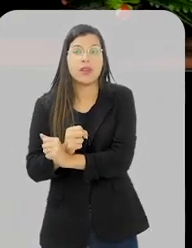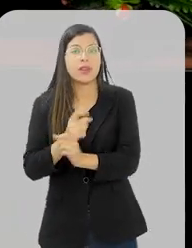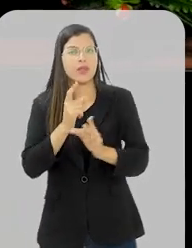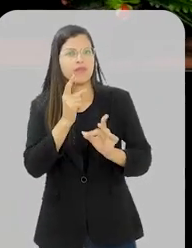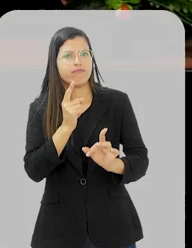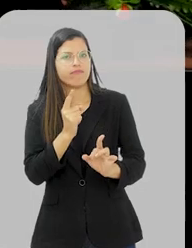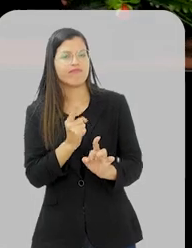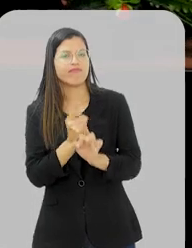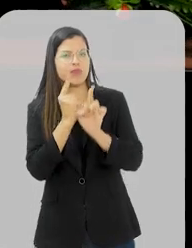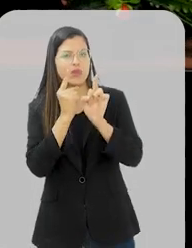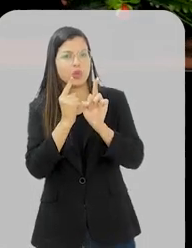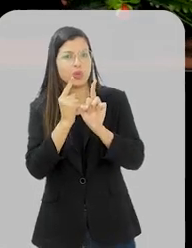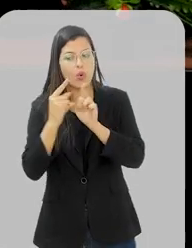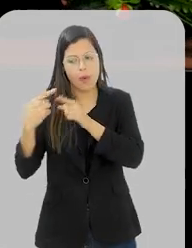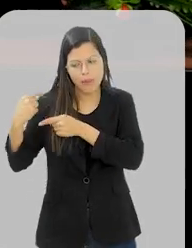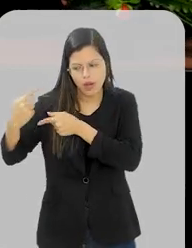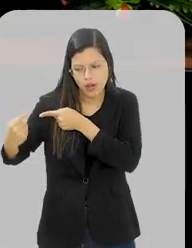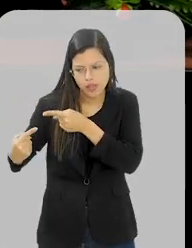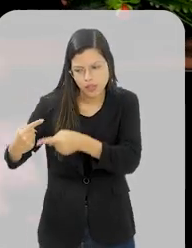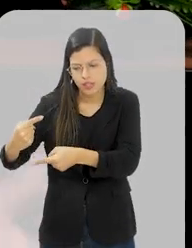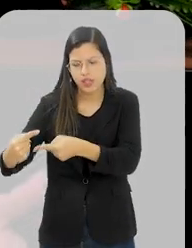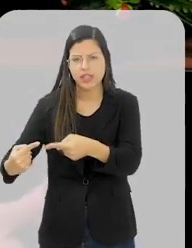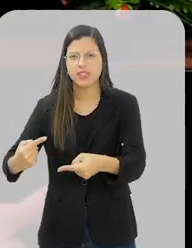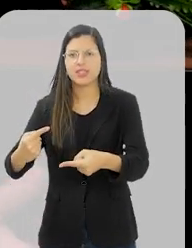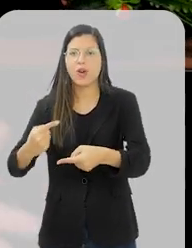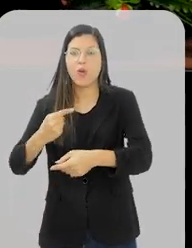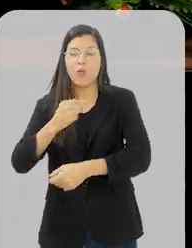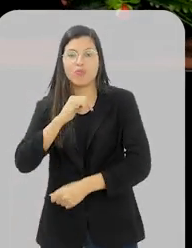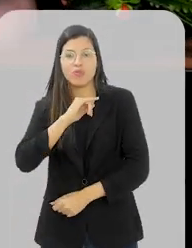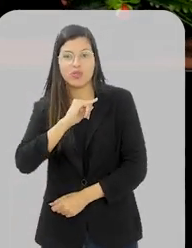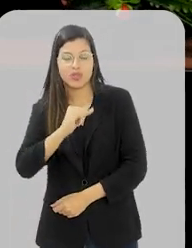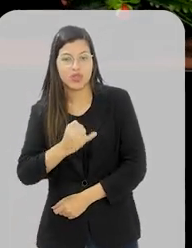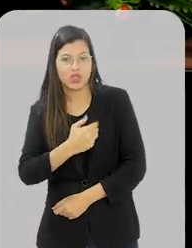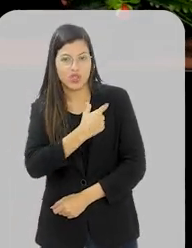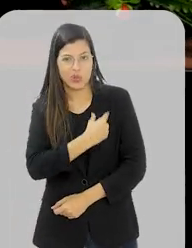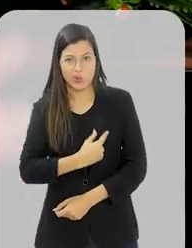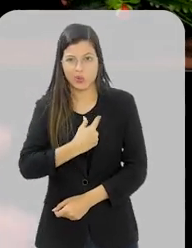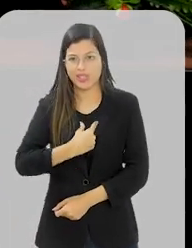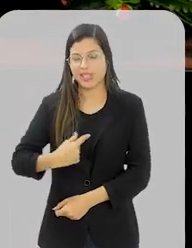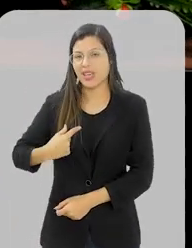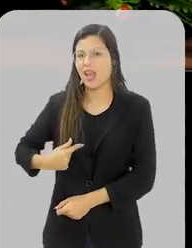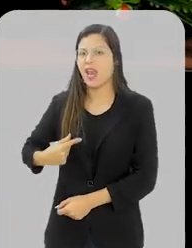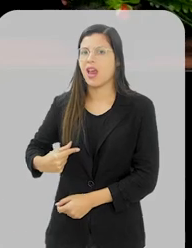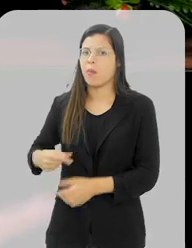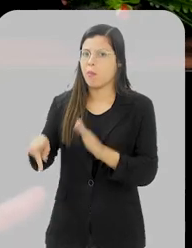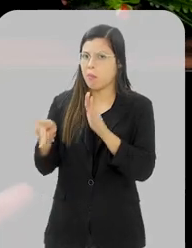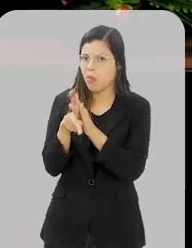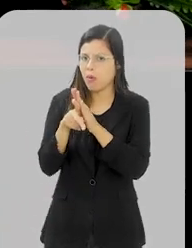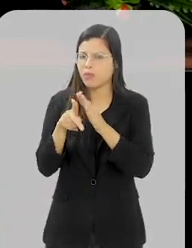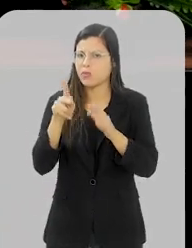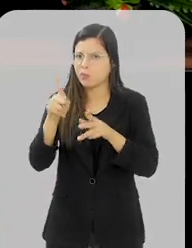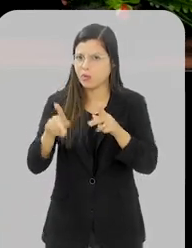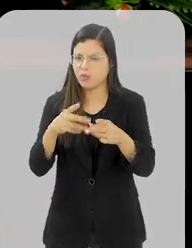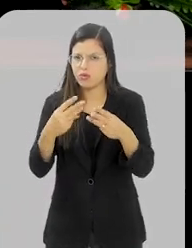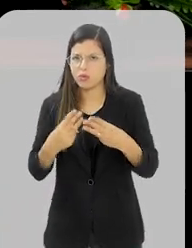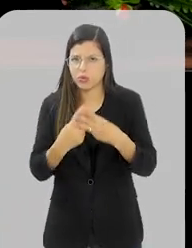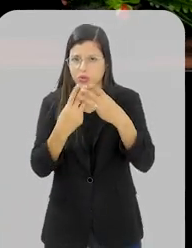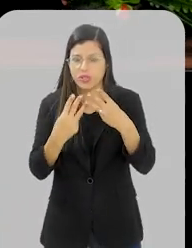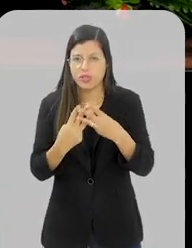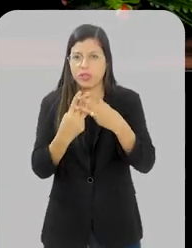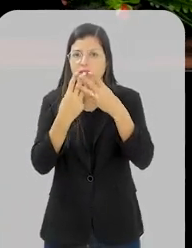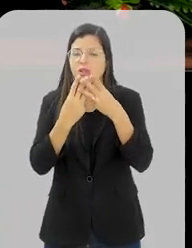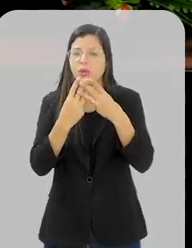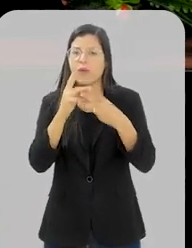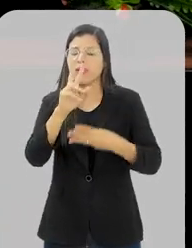descobre que ele descende da da de de José que que era era do povo Judeu e e